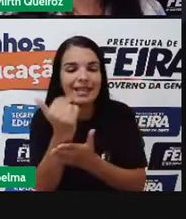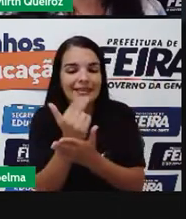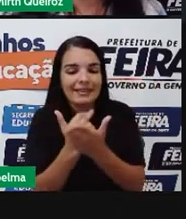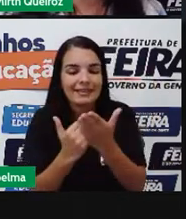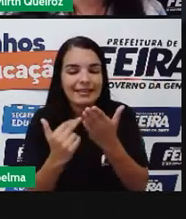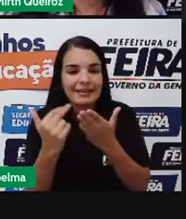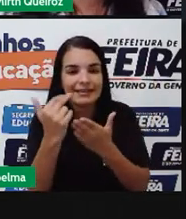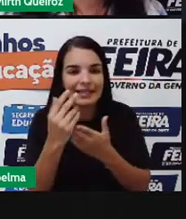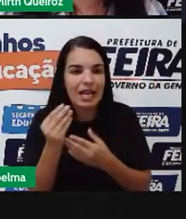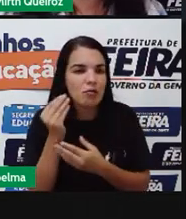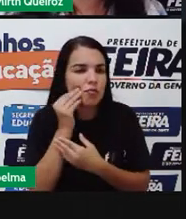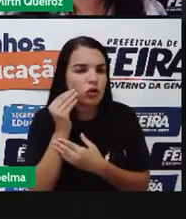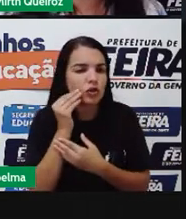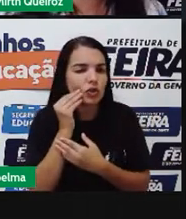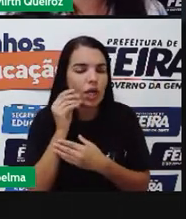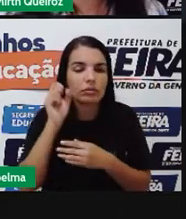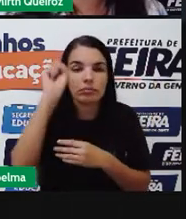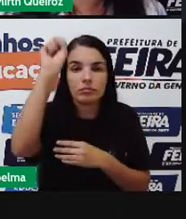né?